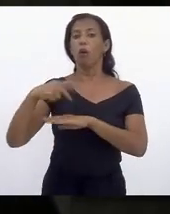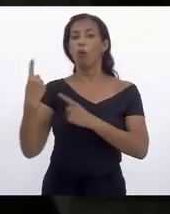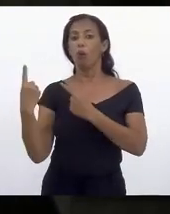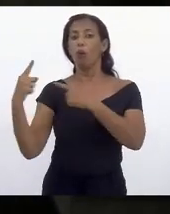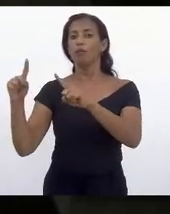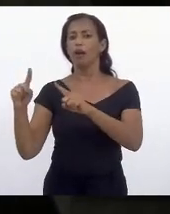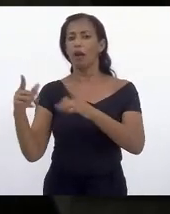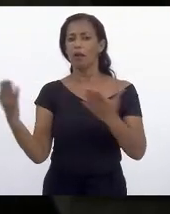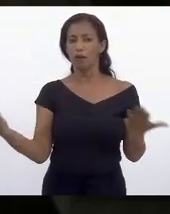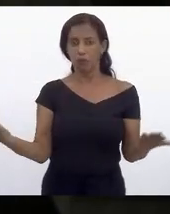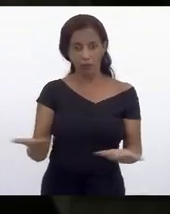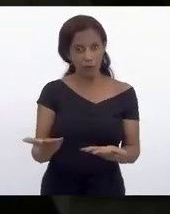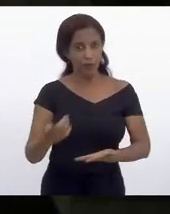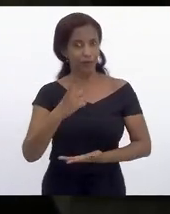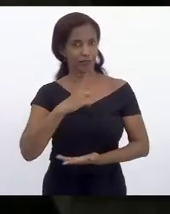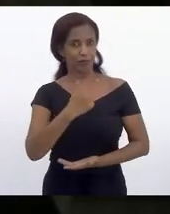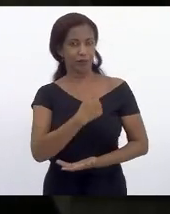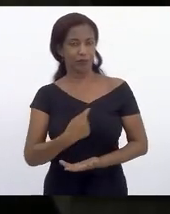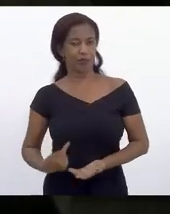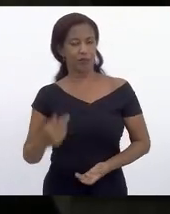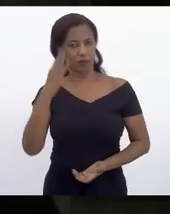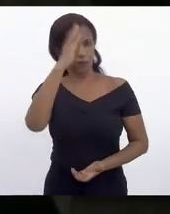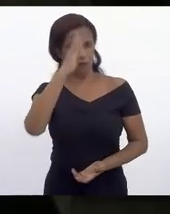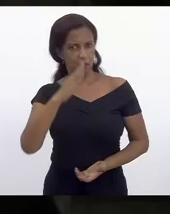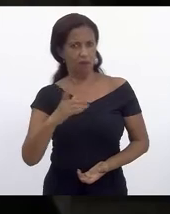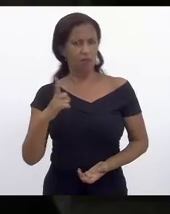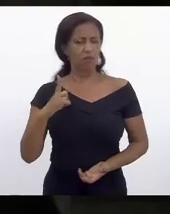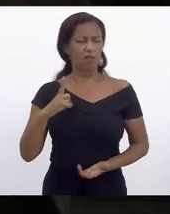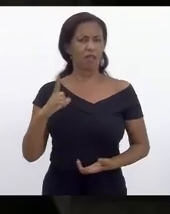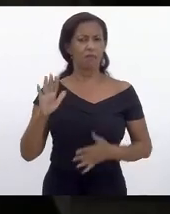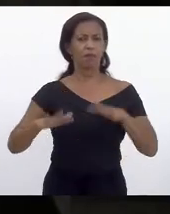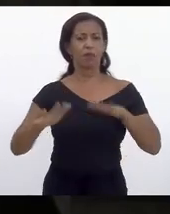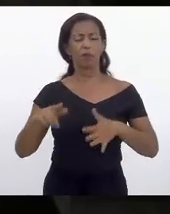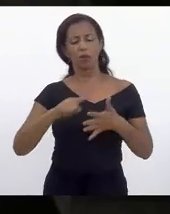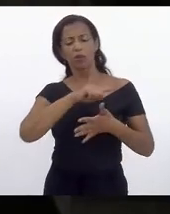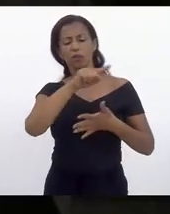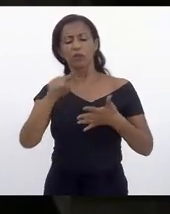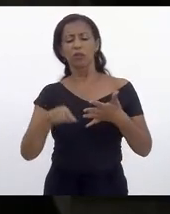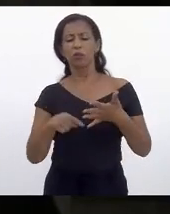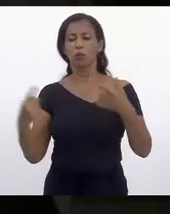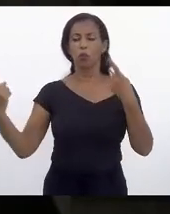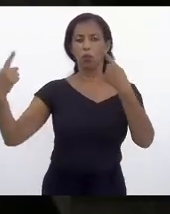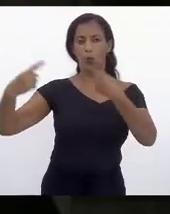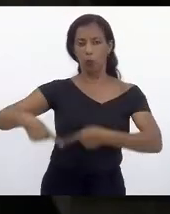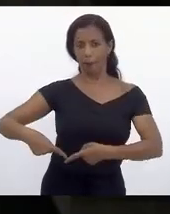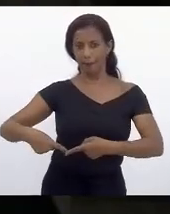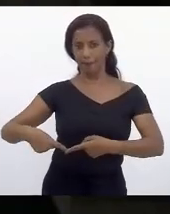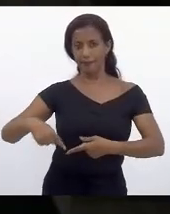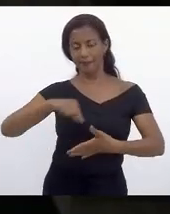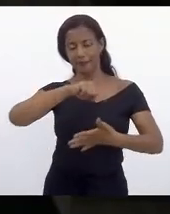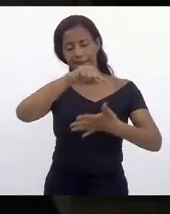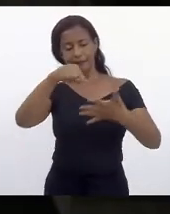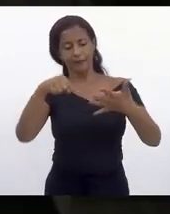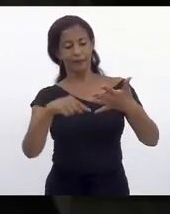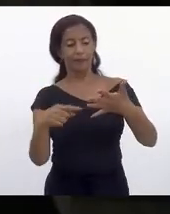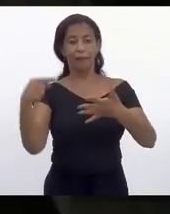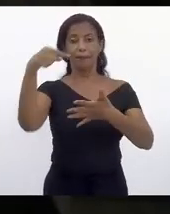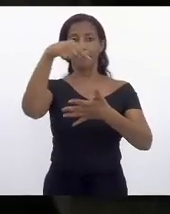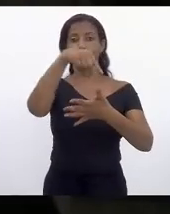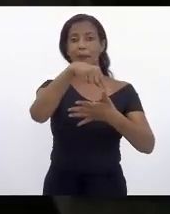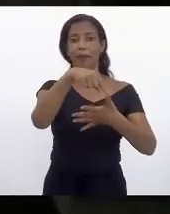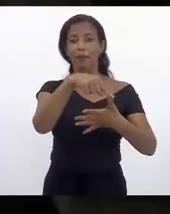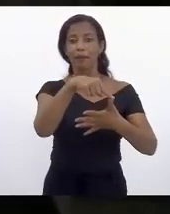oposto ao que está governando o Brasil hoje, tem pelo menos 5 grandes desafios. Pelo menos 5 grandes desafios. O primeiro